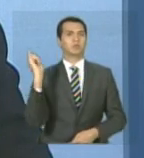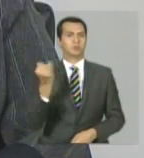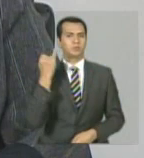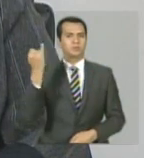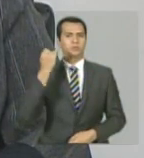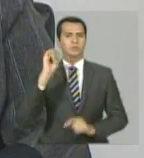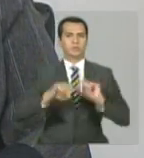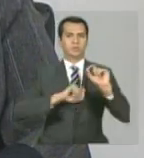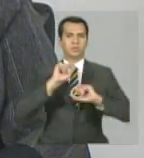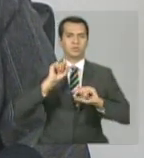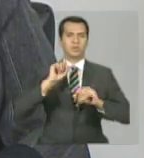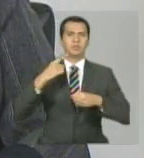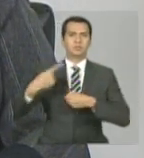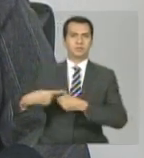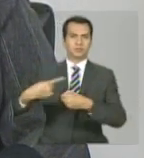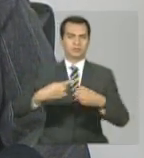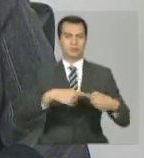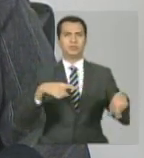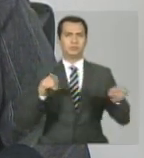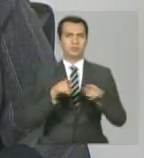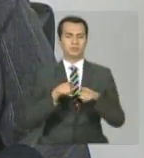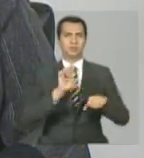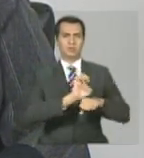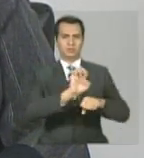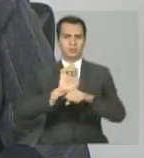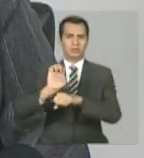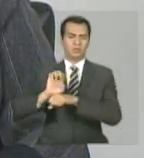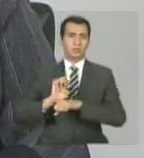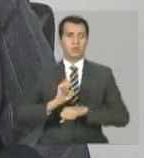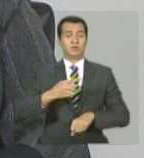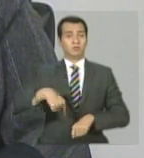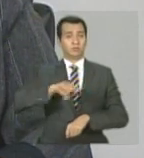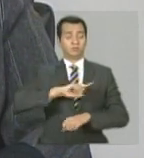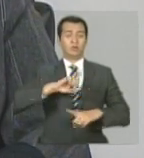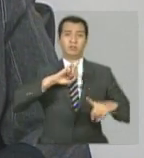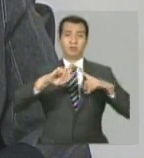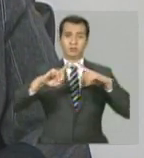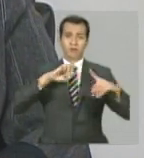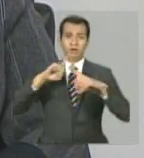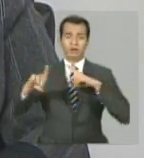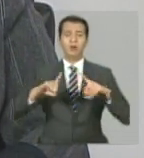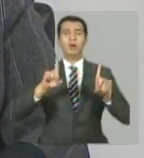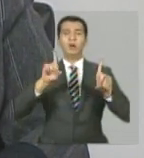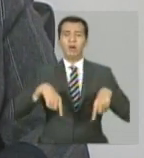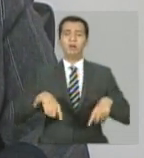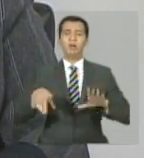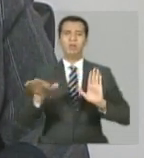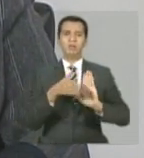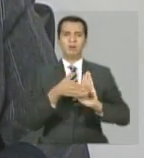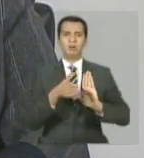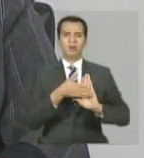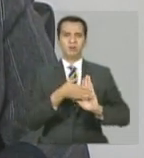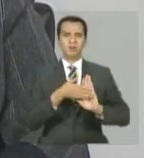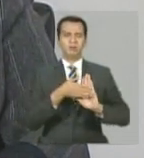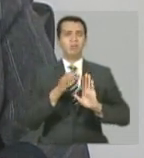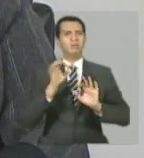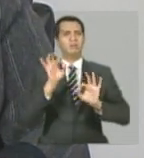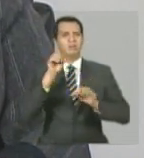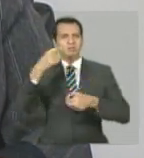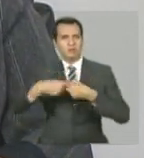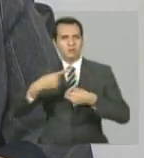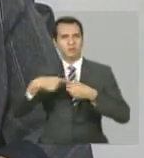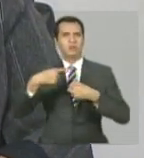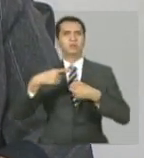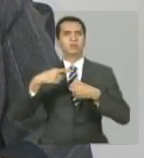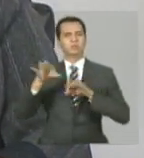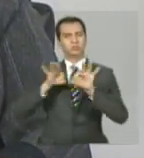nos municípios, nos estados, também fomos discutindo, que são as propostas de planos municipais,